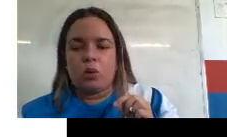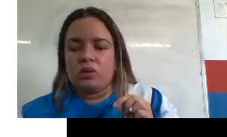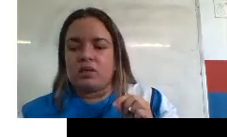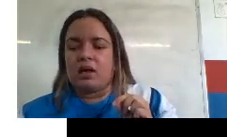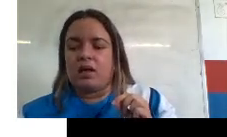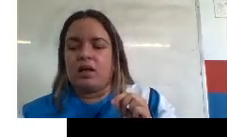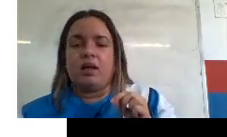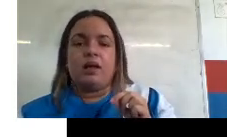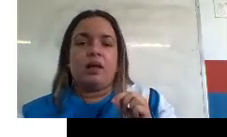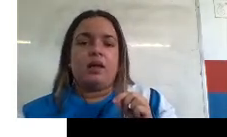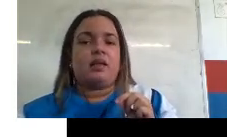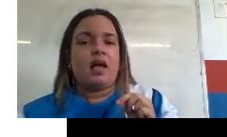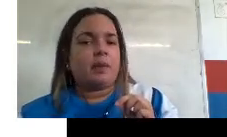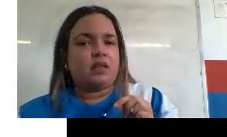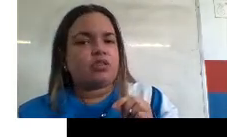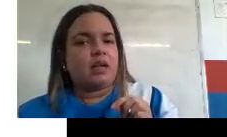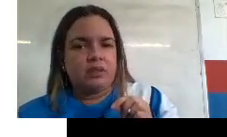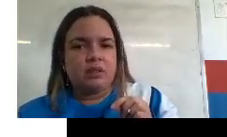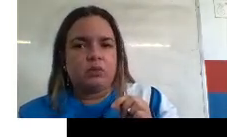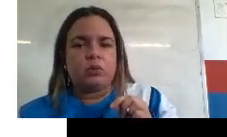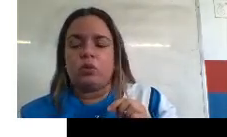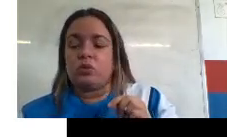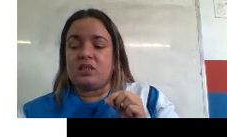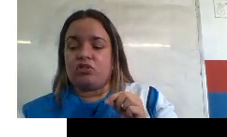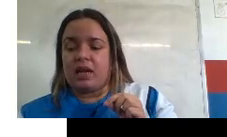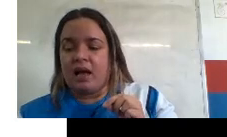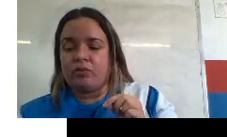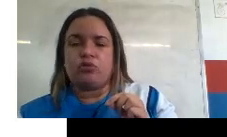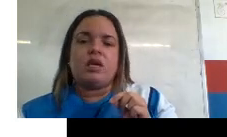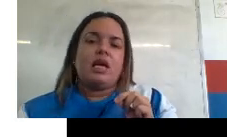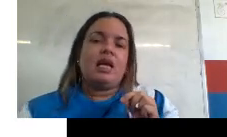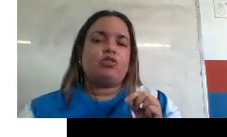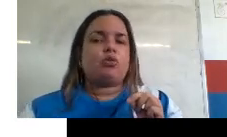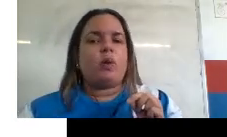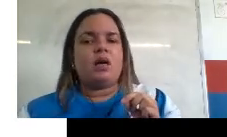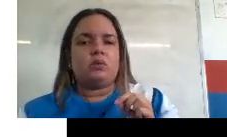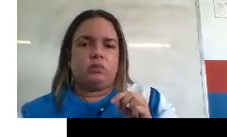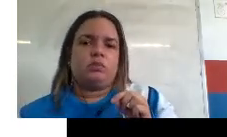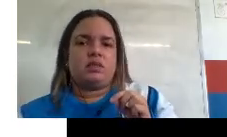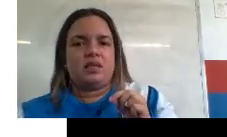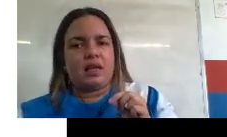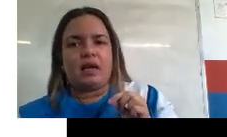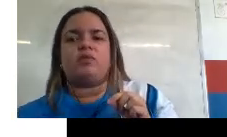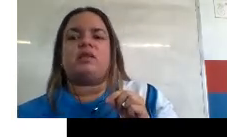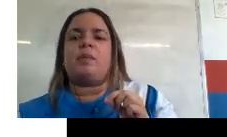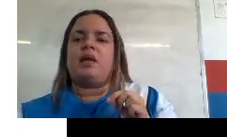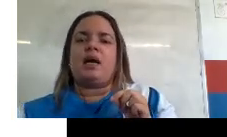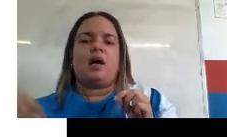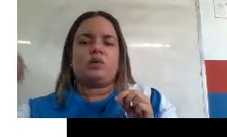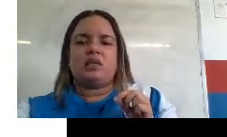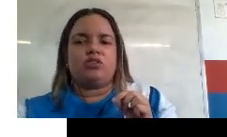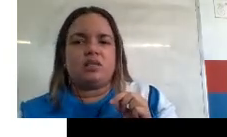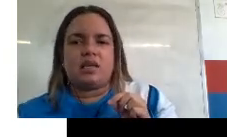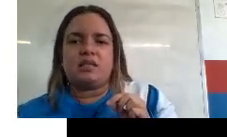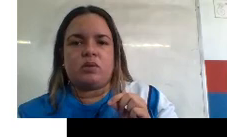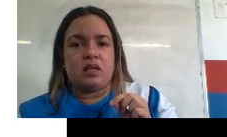mesma coisa na época da escravidão. Os escravos, eles quando se negavam a trabalhar,